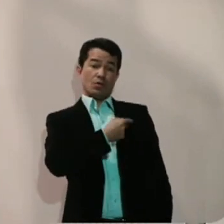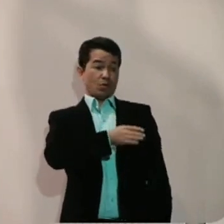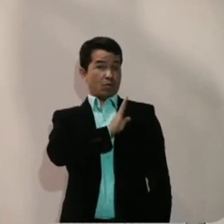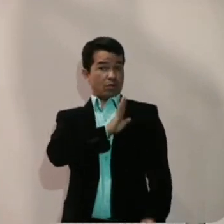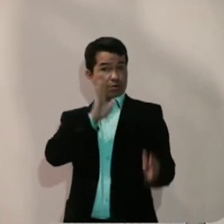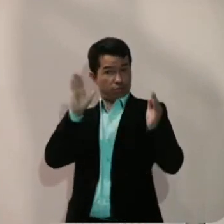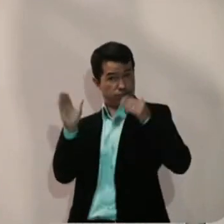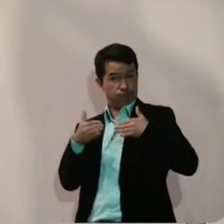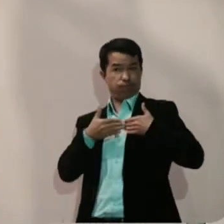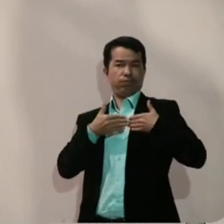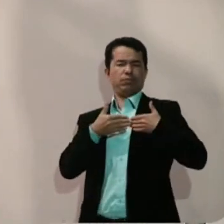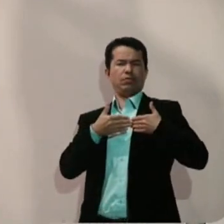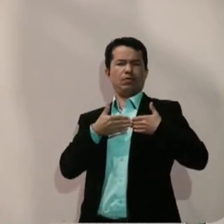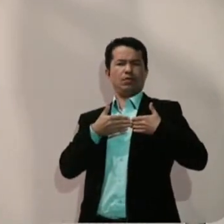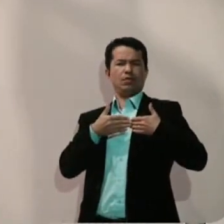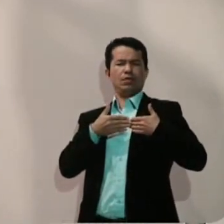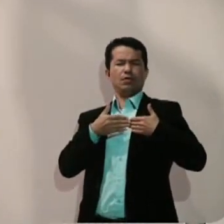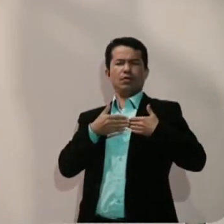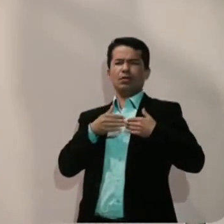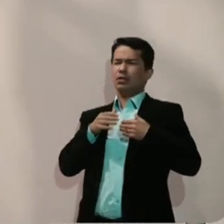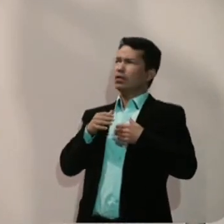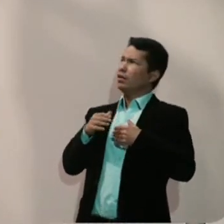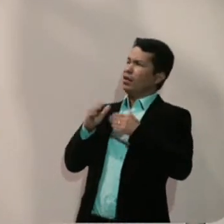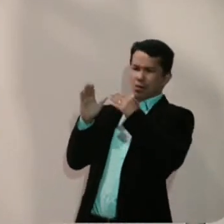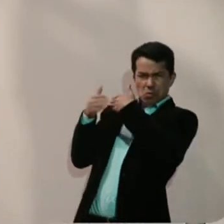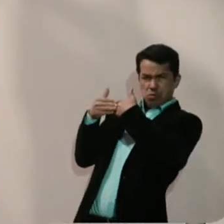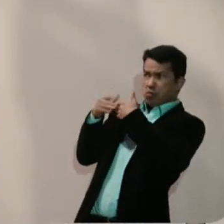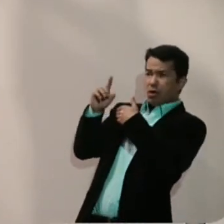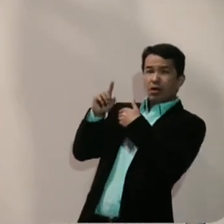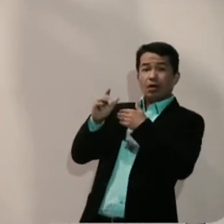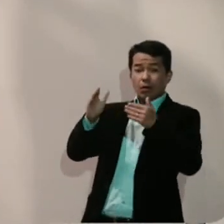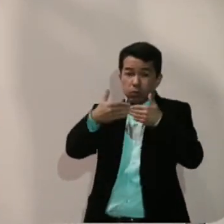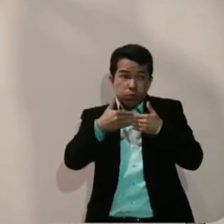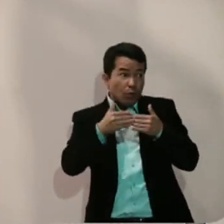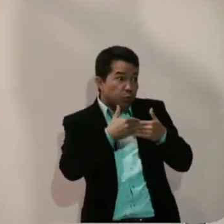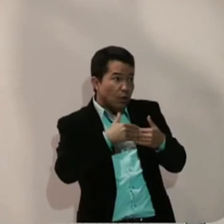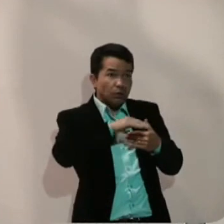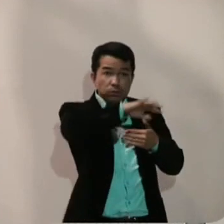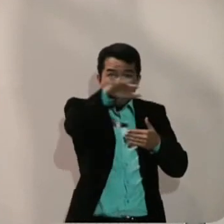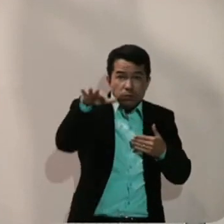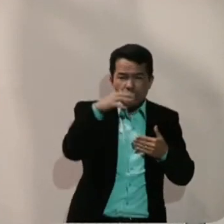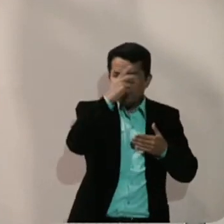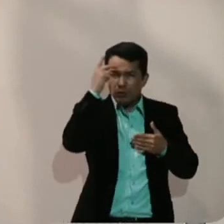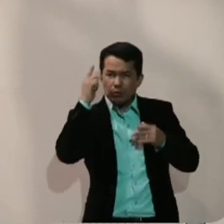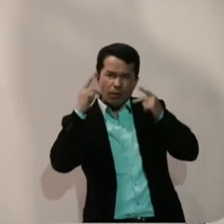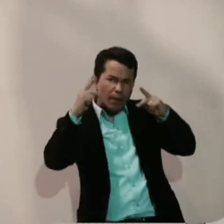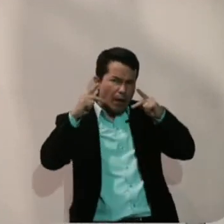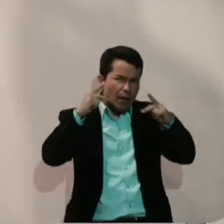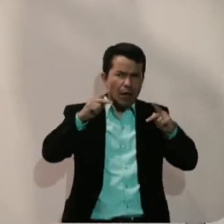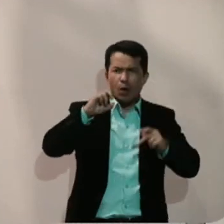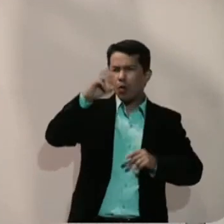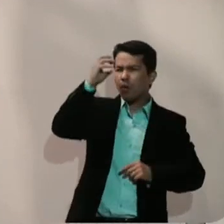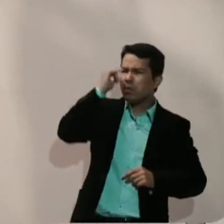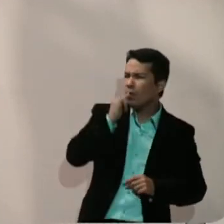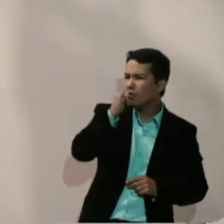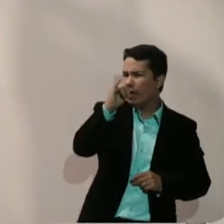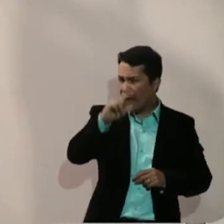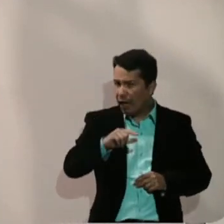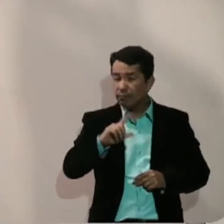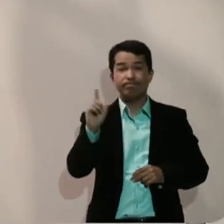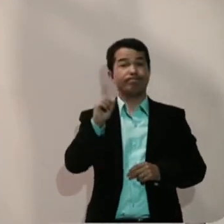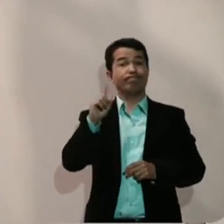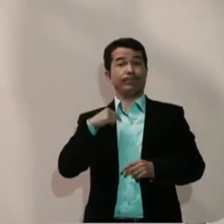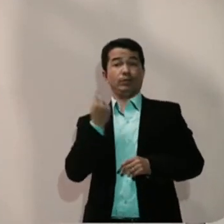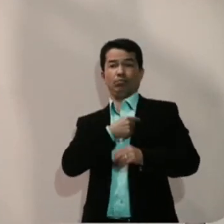o coração para um pregador, ou para um profeta, ou para ele está fechando para aquele que tem poder de nos